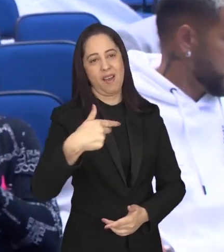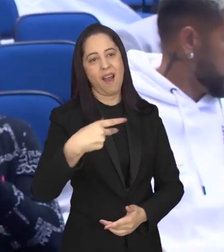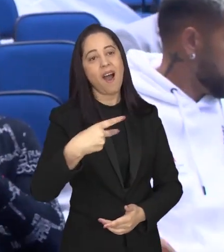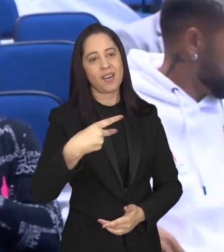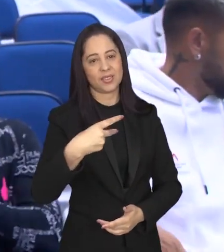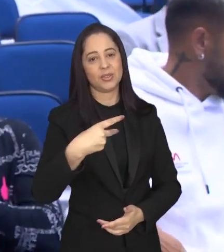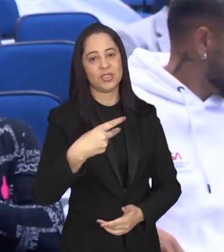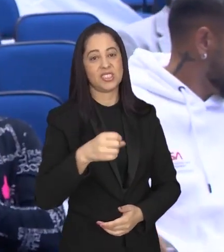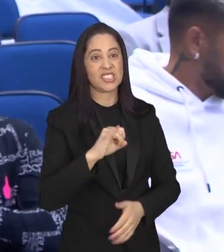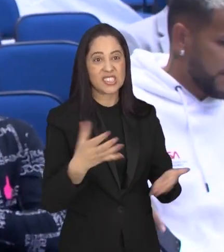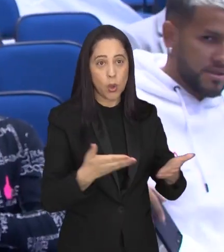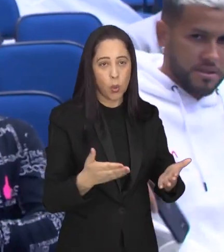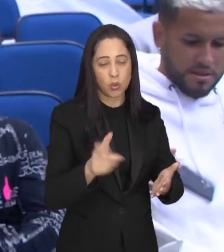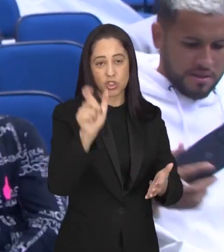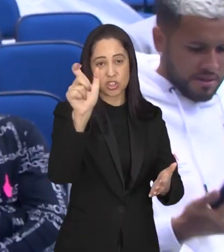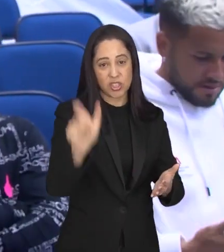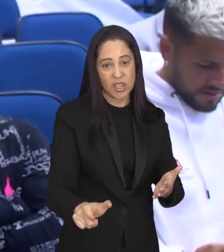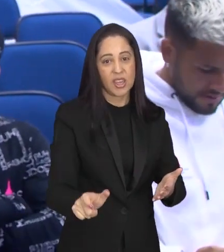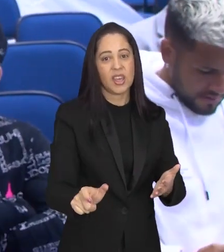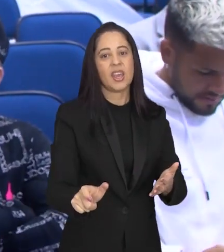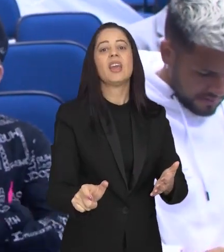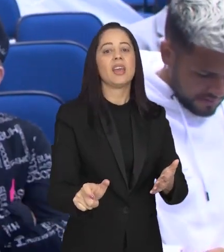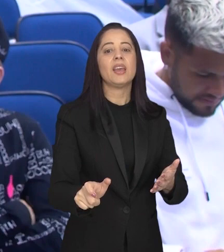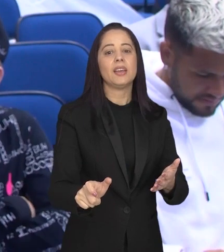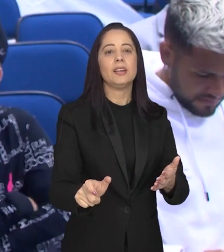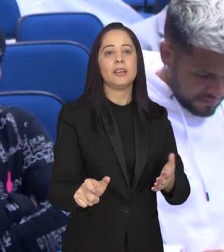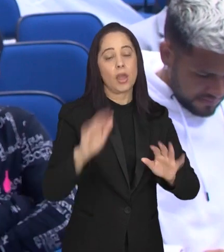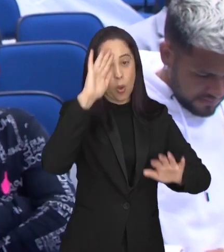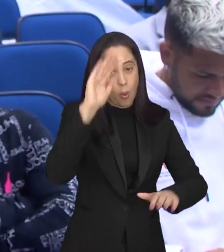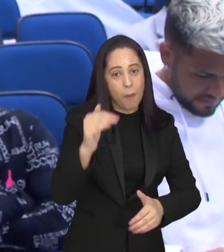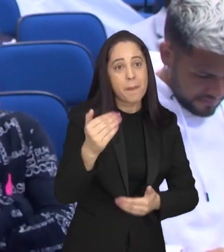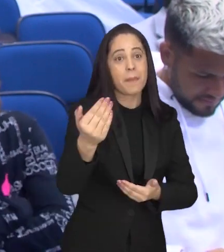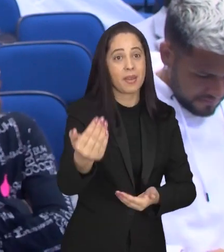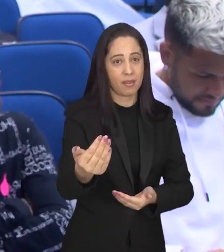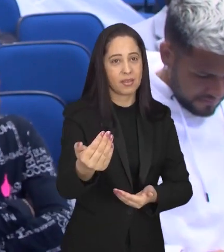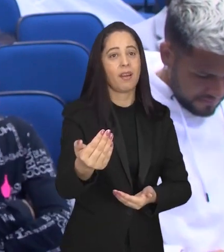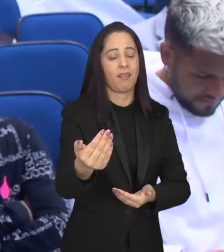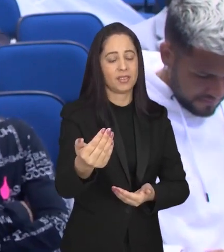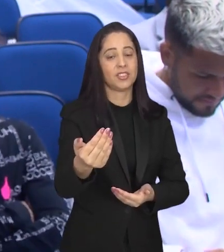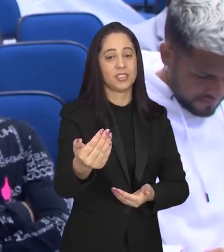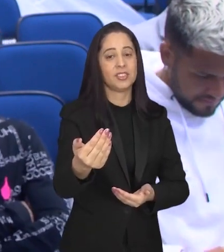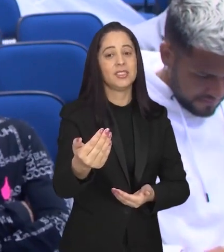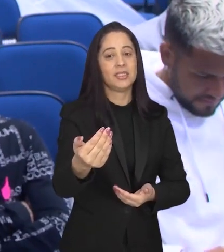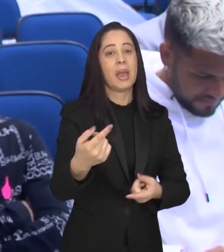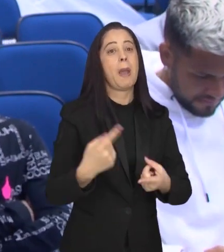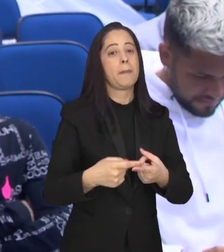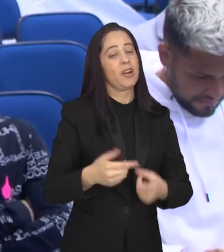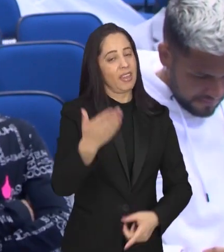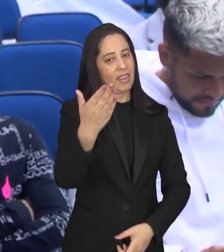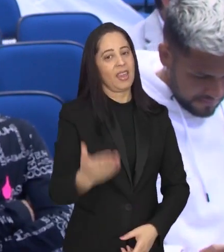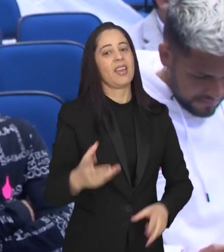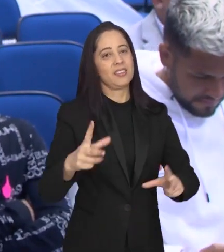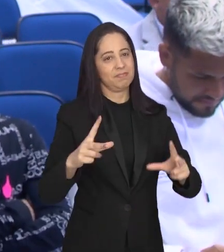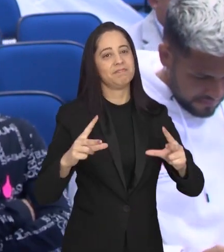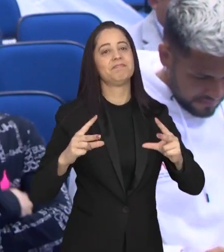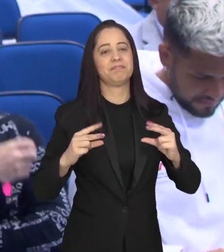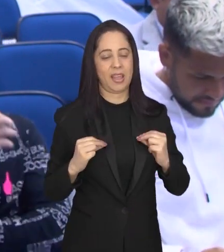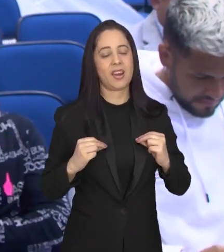veio, mas isso para a gente foi relevante. Então, se hoje o Ricardo Costa está recebendo essa